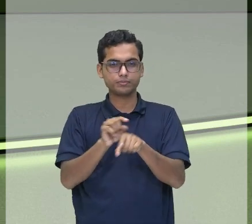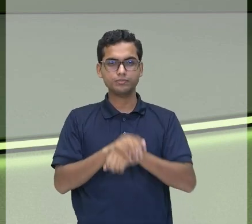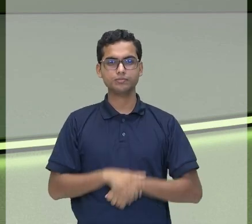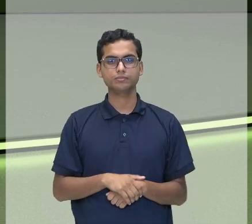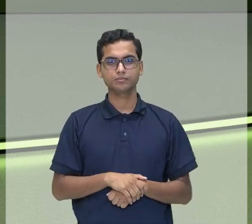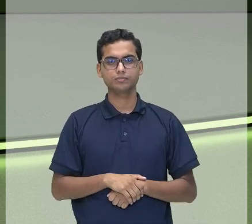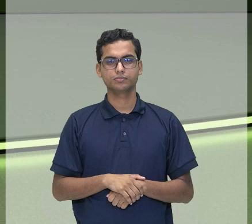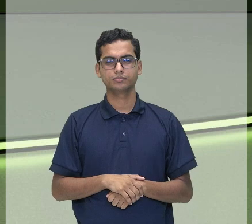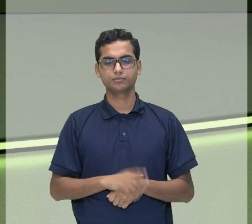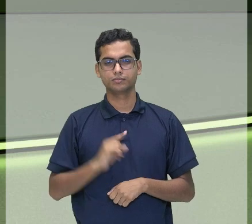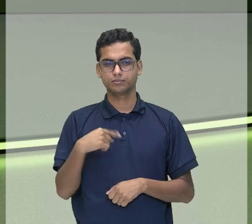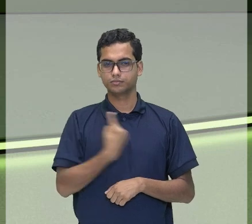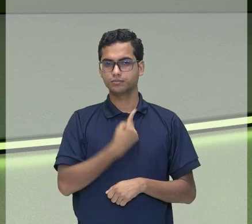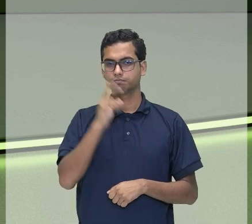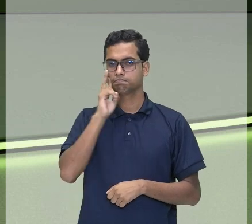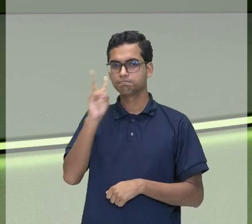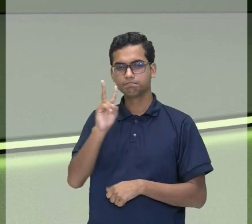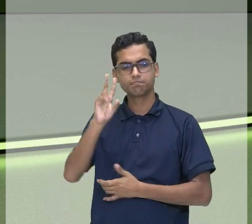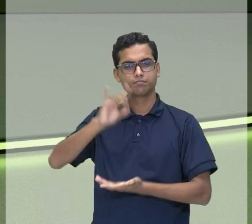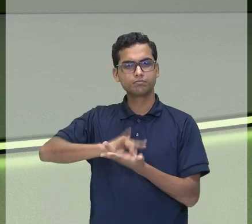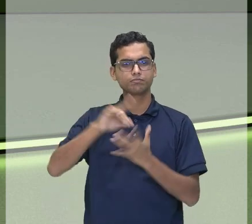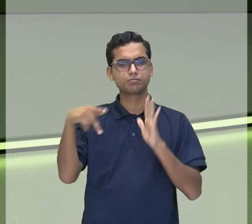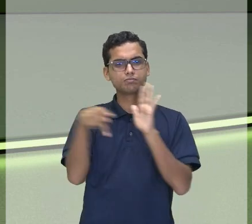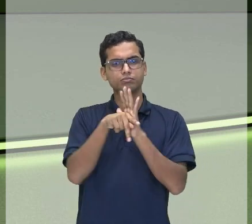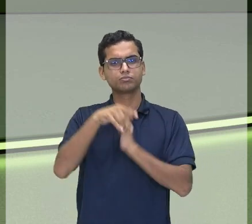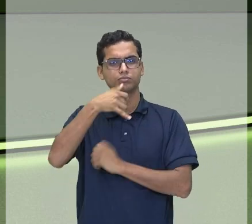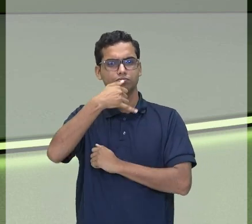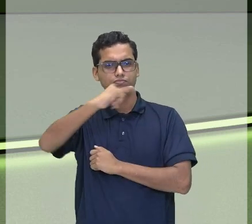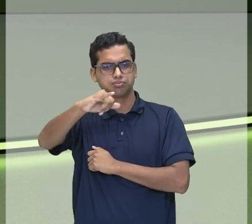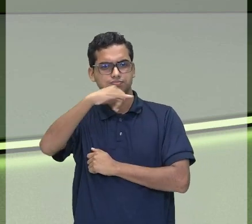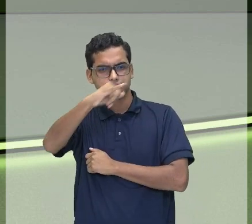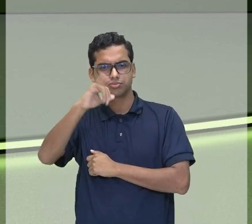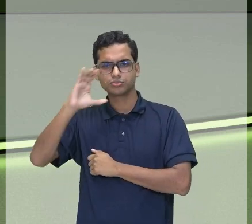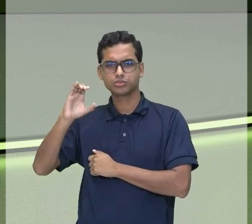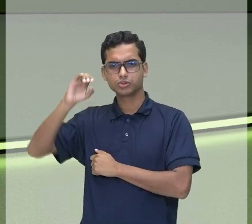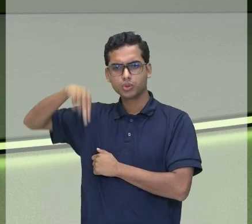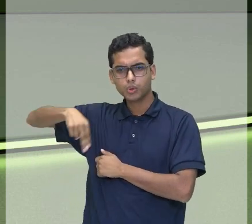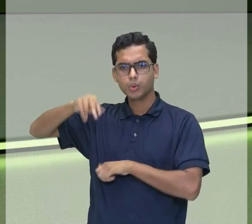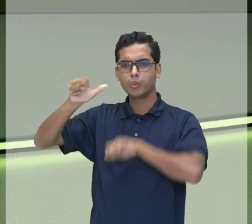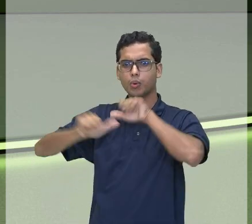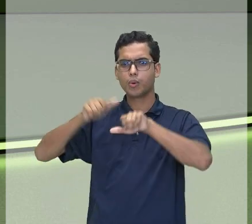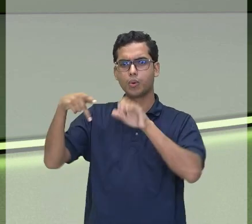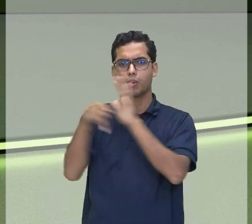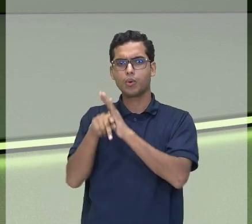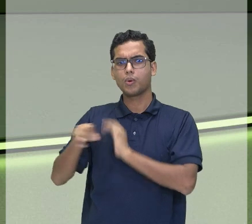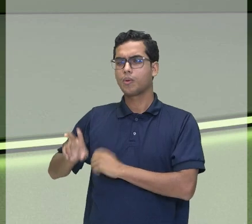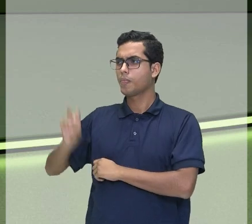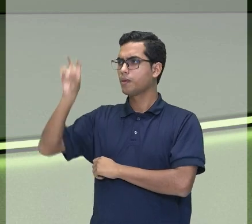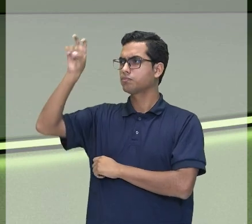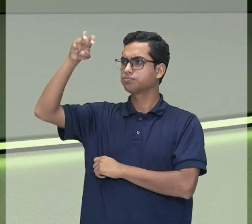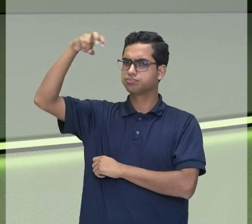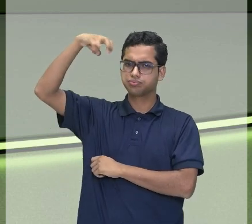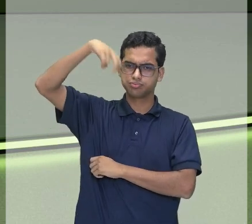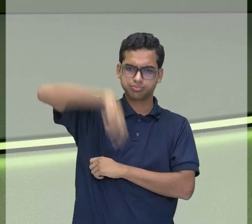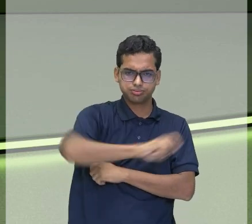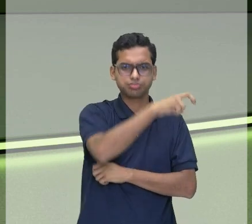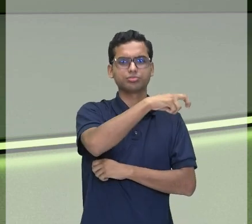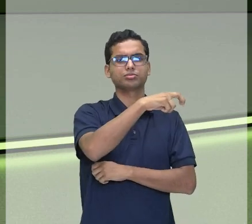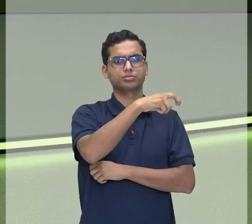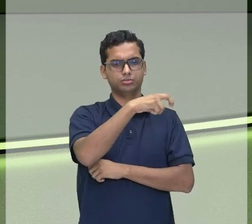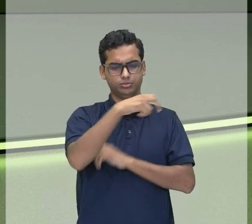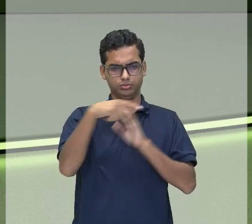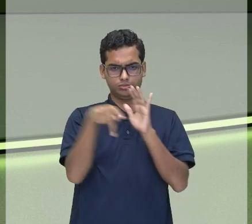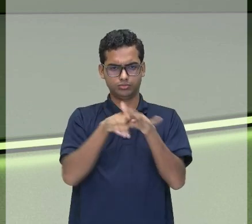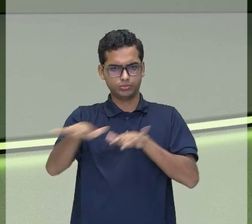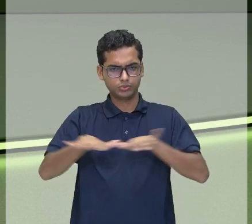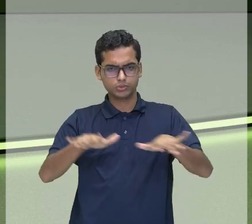para a gente ver, olha, energia potencial gravitacional é transformada, então, numa energia cinética, que é a energia do